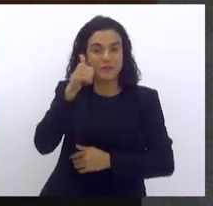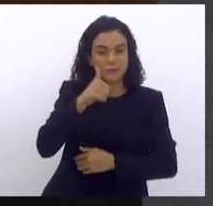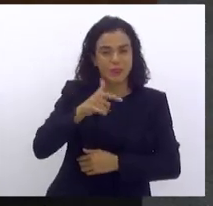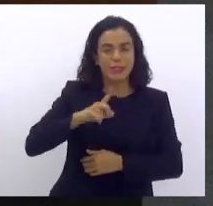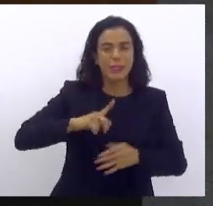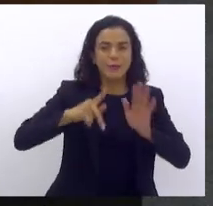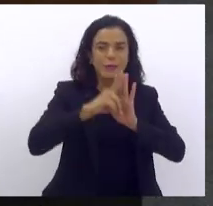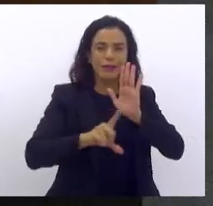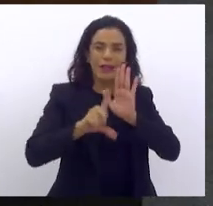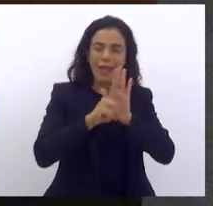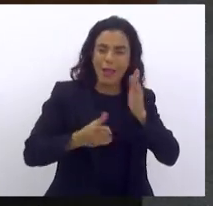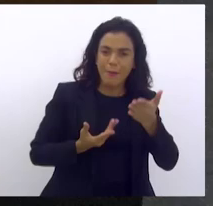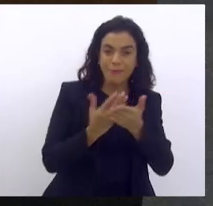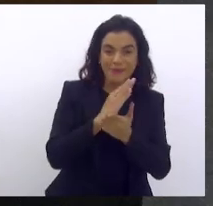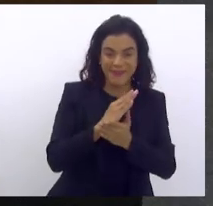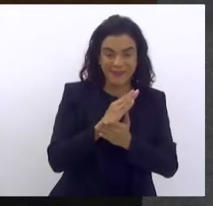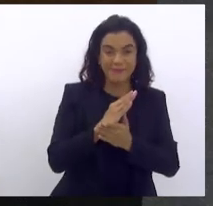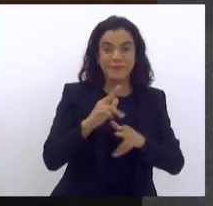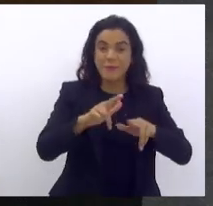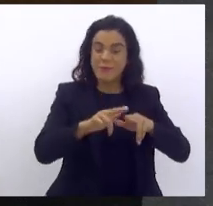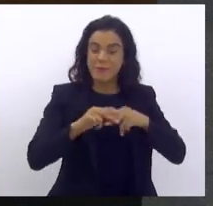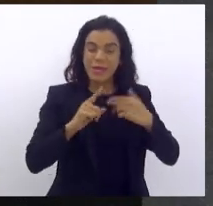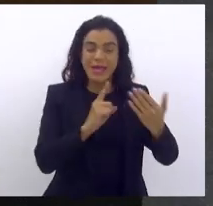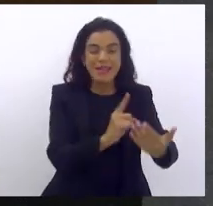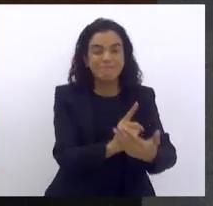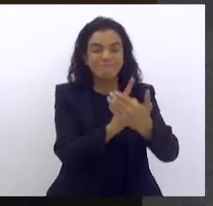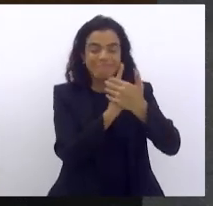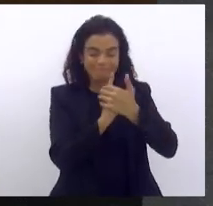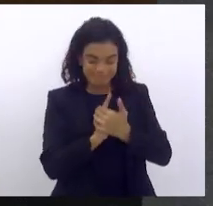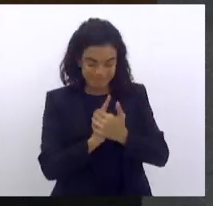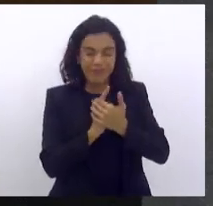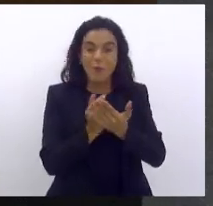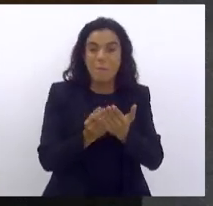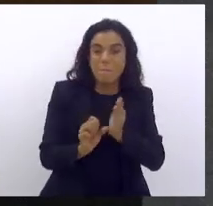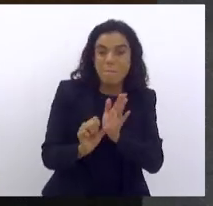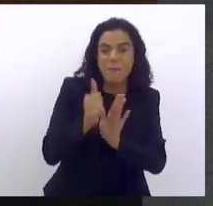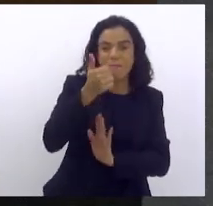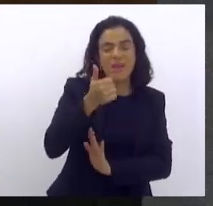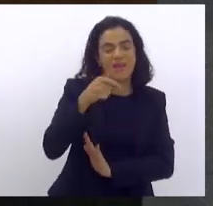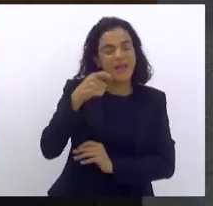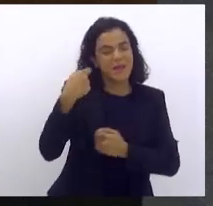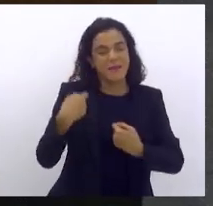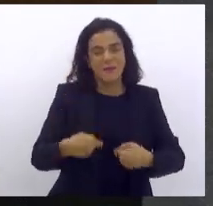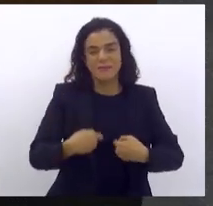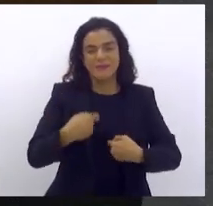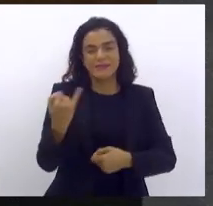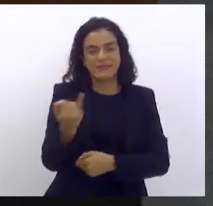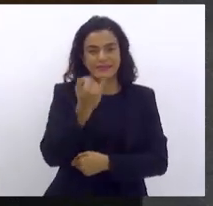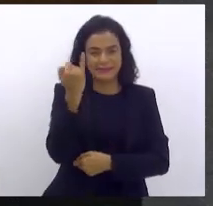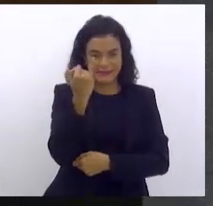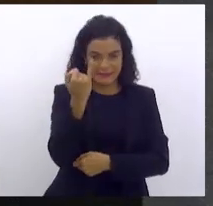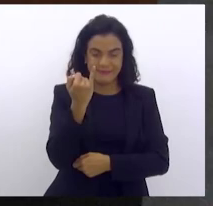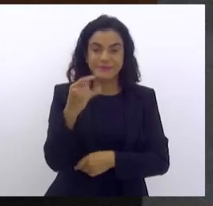esse projeto aprovado, porque esse acolhimento inicial é importante. É, vale também, senhor